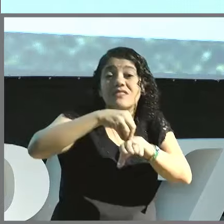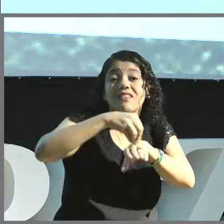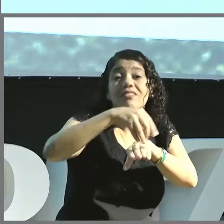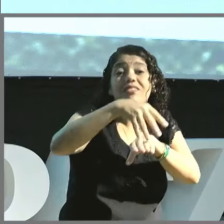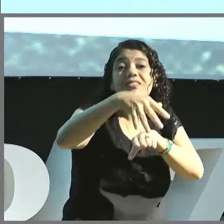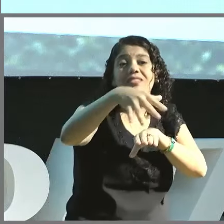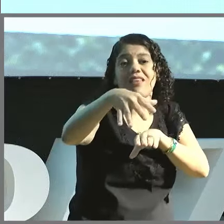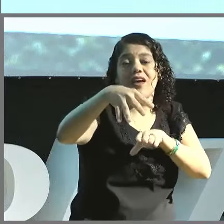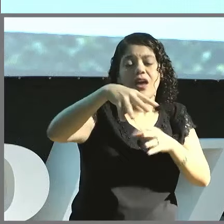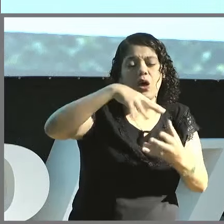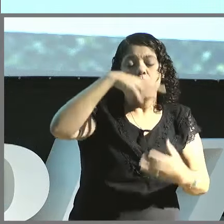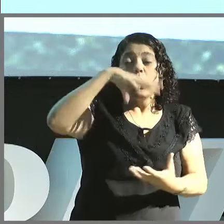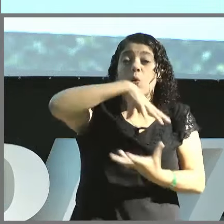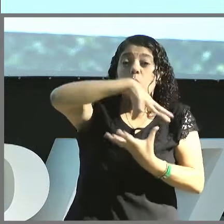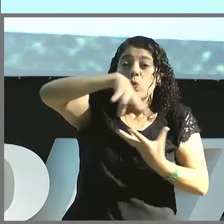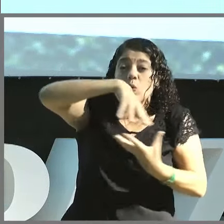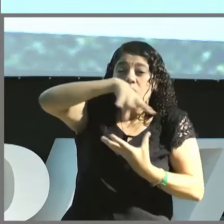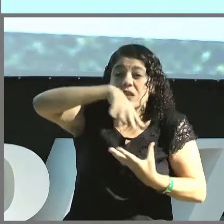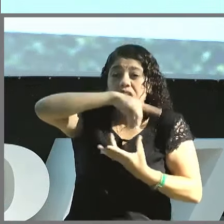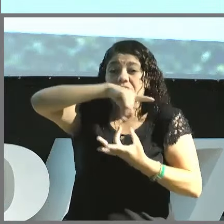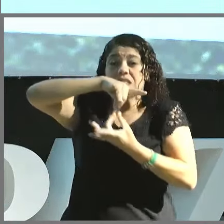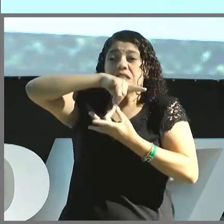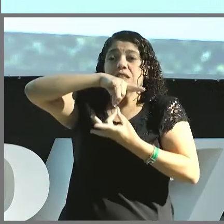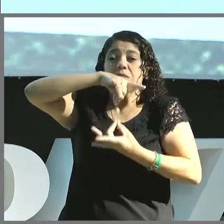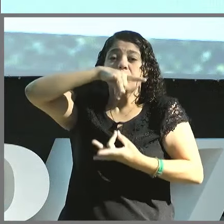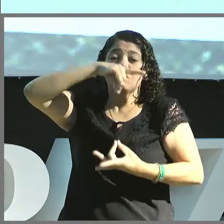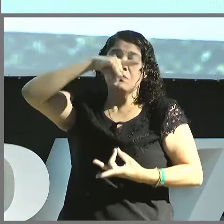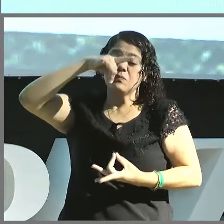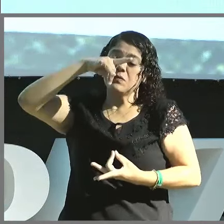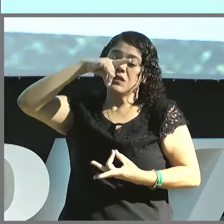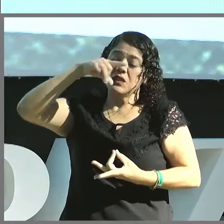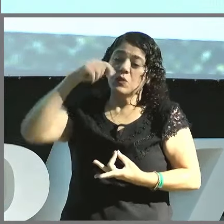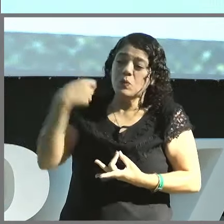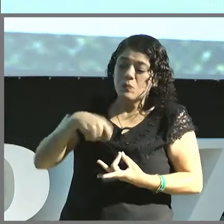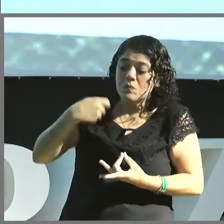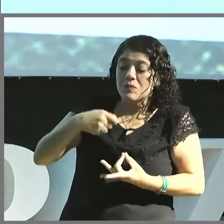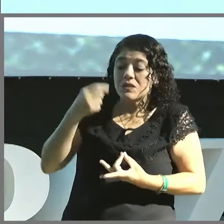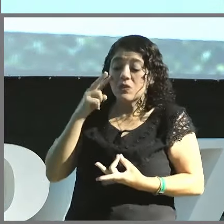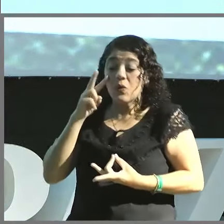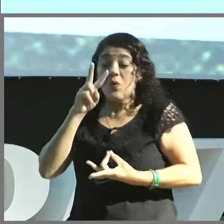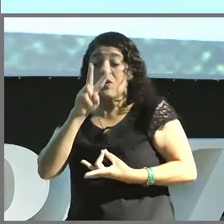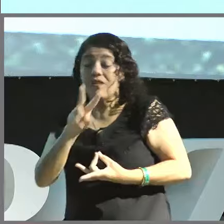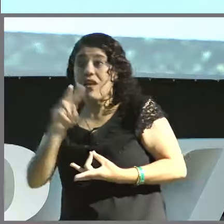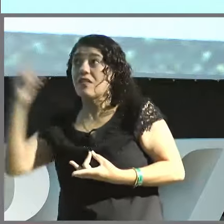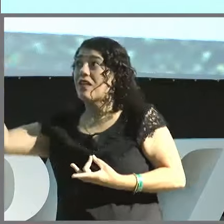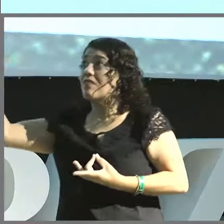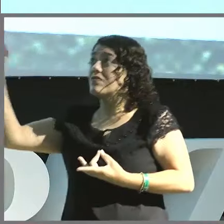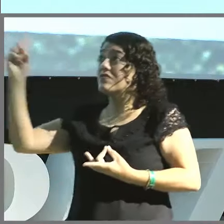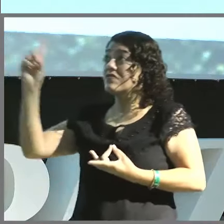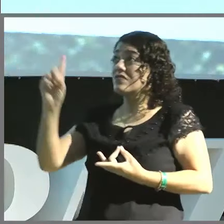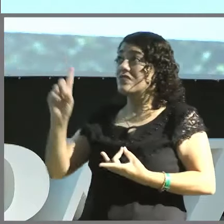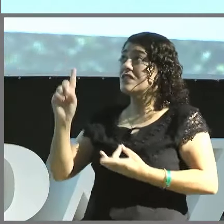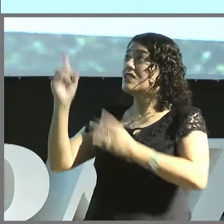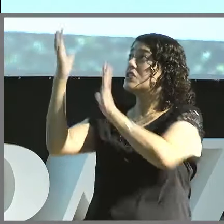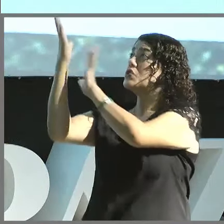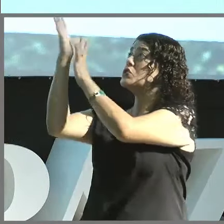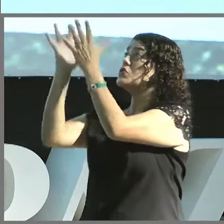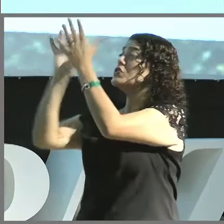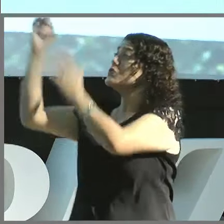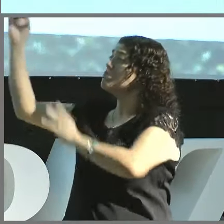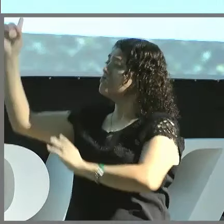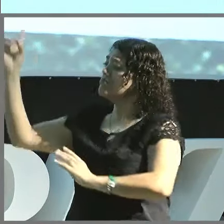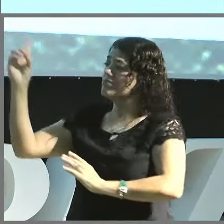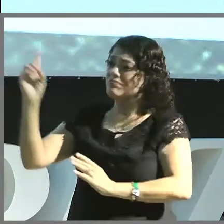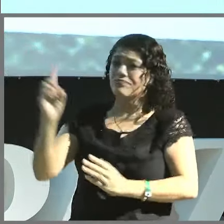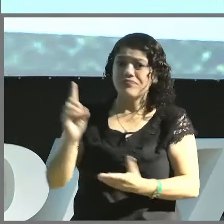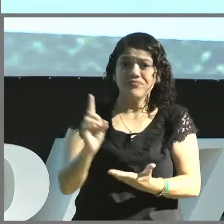Espírito Tagore conclama esse olhar da vinda de Jesus, não esse Jesus nas nuvens, não